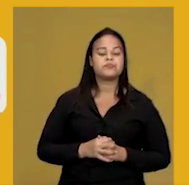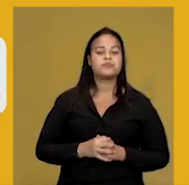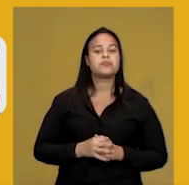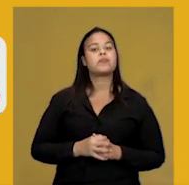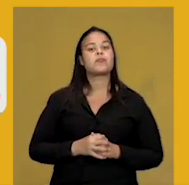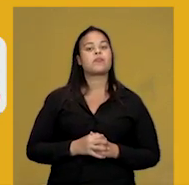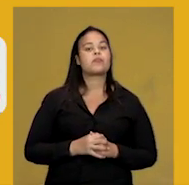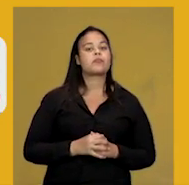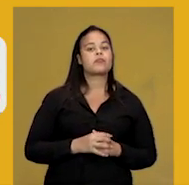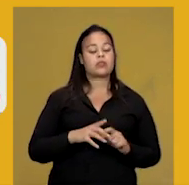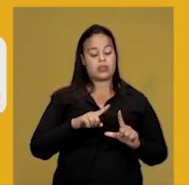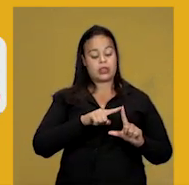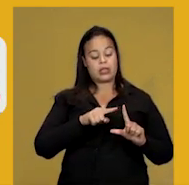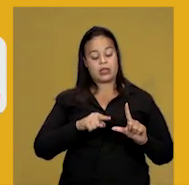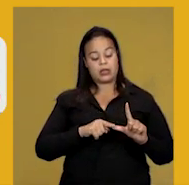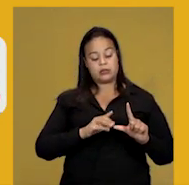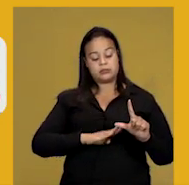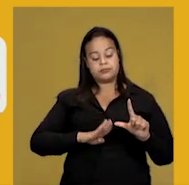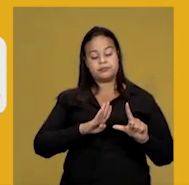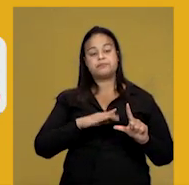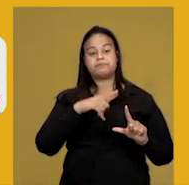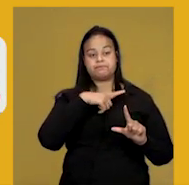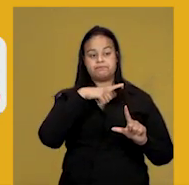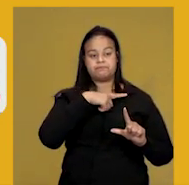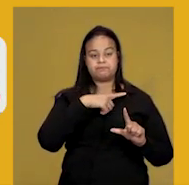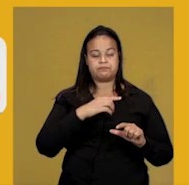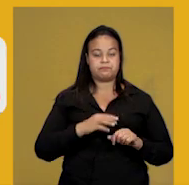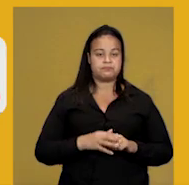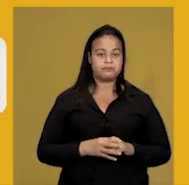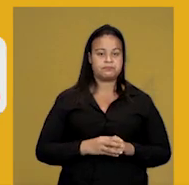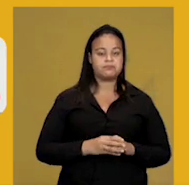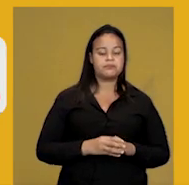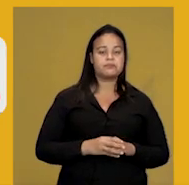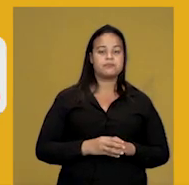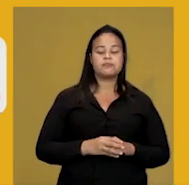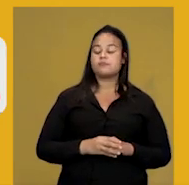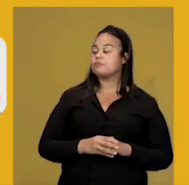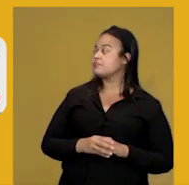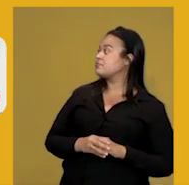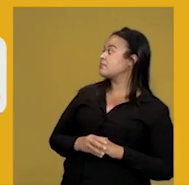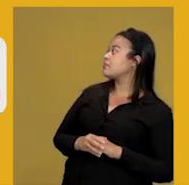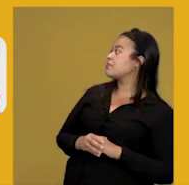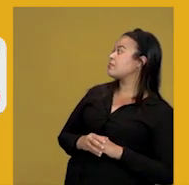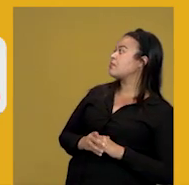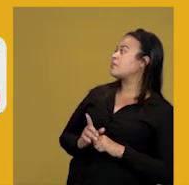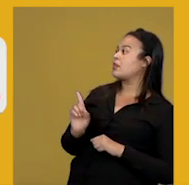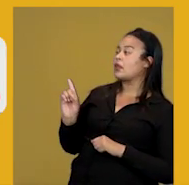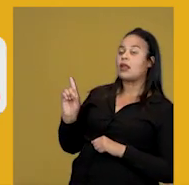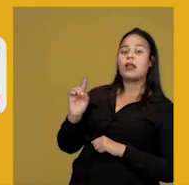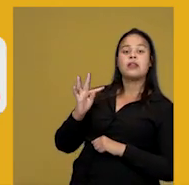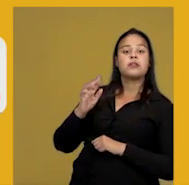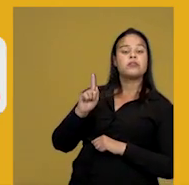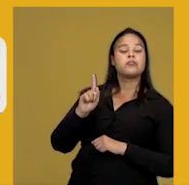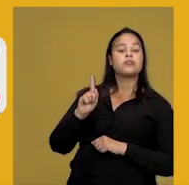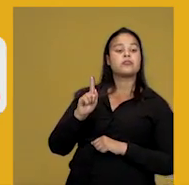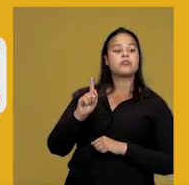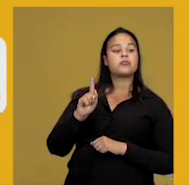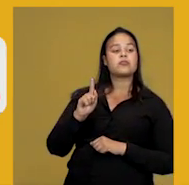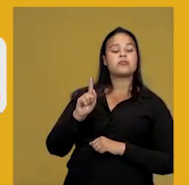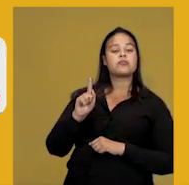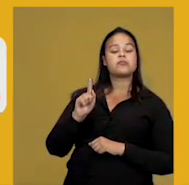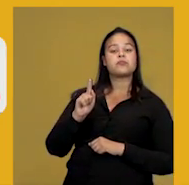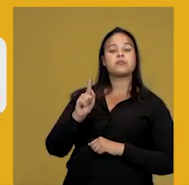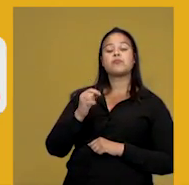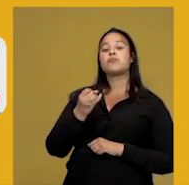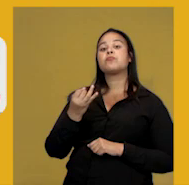Então eu tenho um ângulo agudo igual a B. Então, esse aqui é o nosso B. E fala que a tangente, vou colocar aqui, ó,